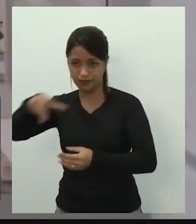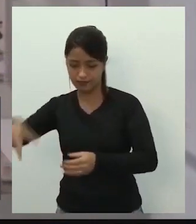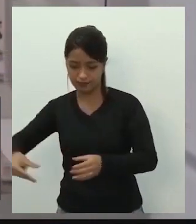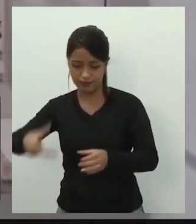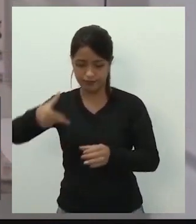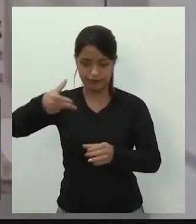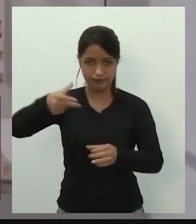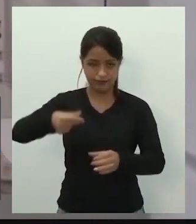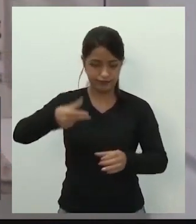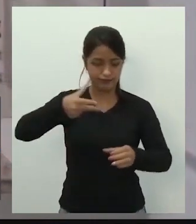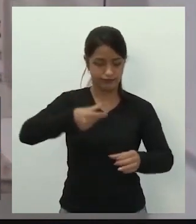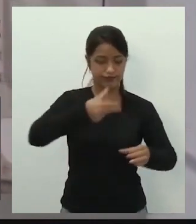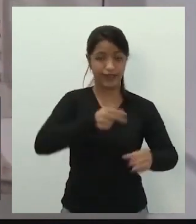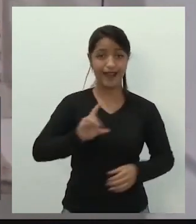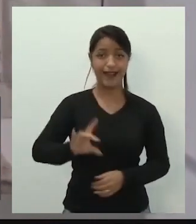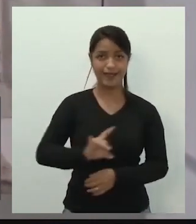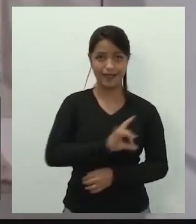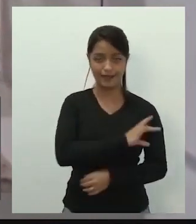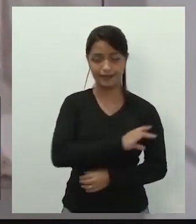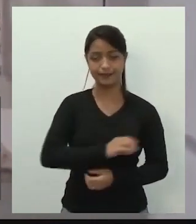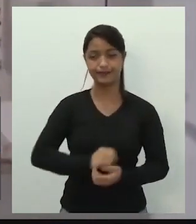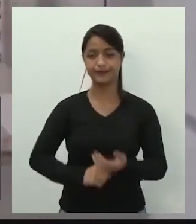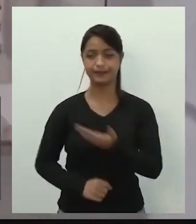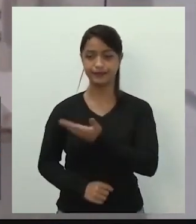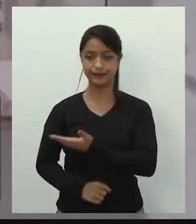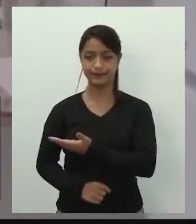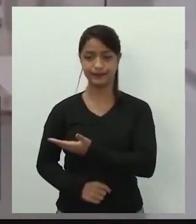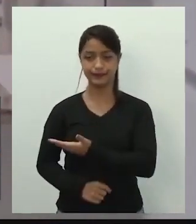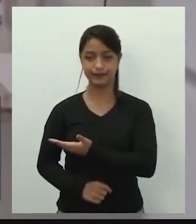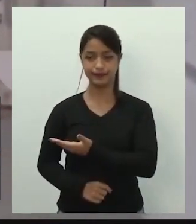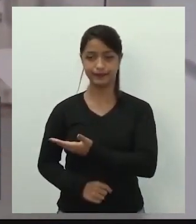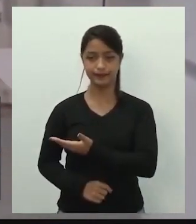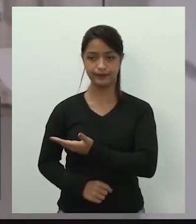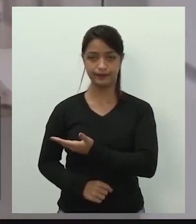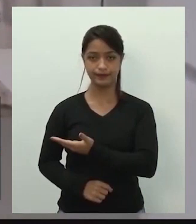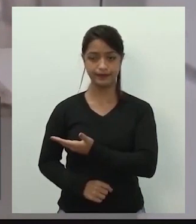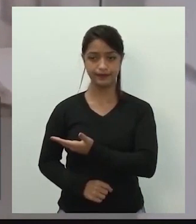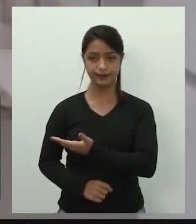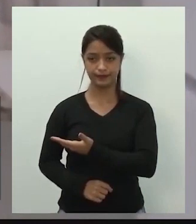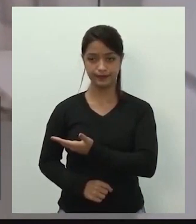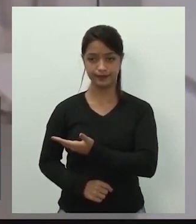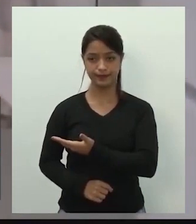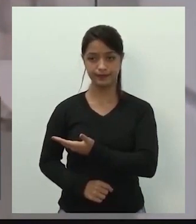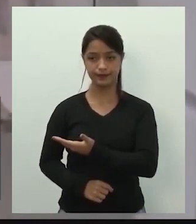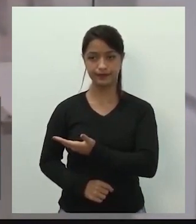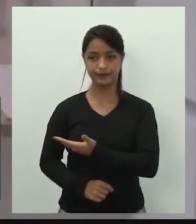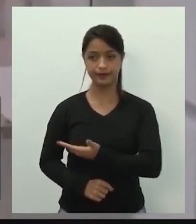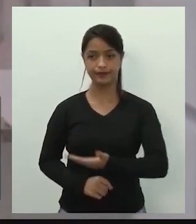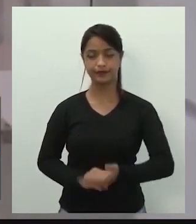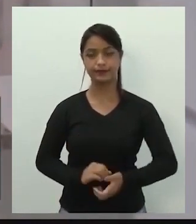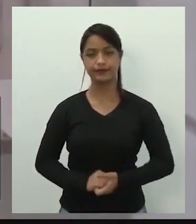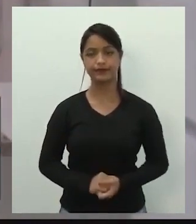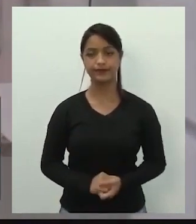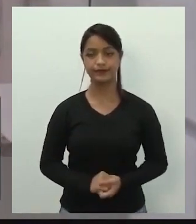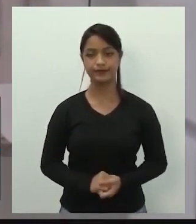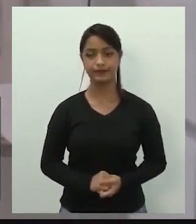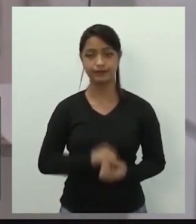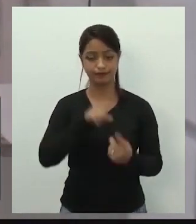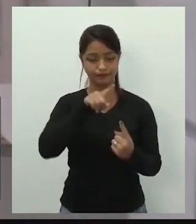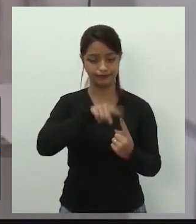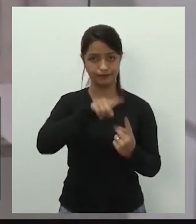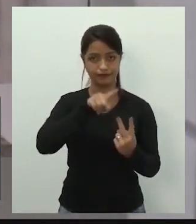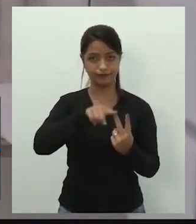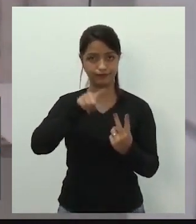quantidade em cada uma das soluções. Coloquei aqui numa, na segunda,